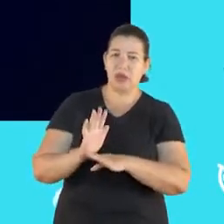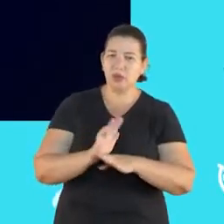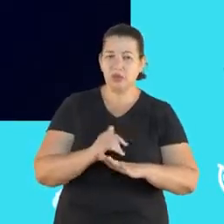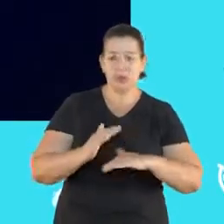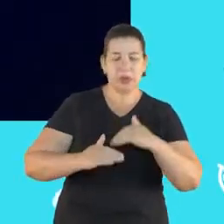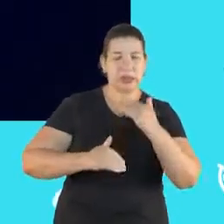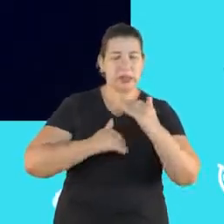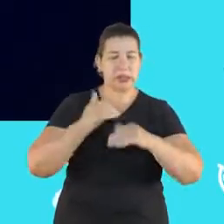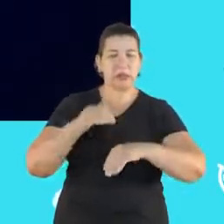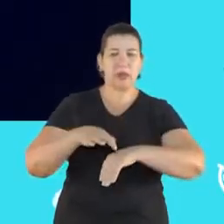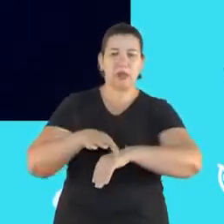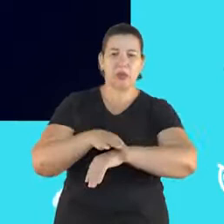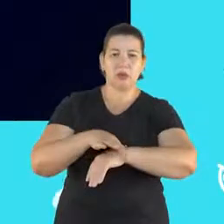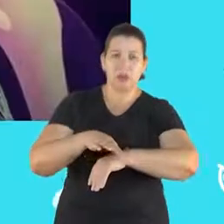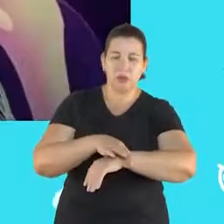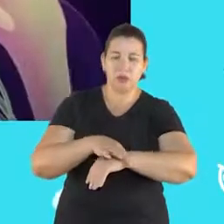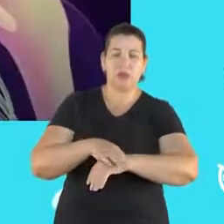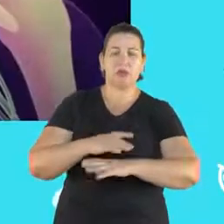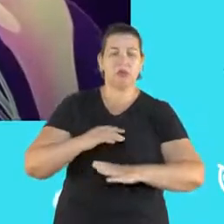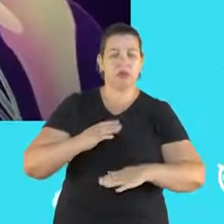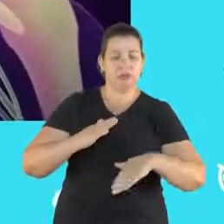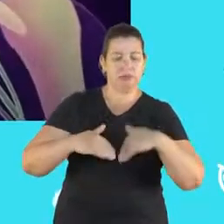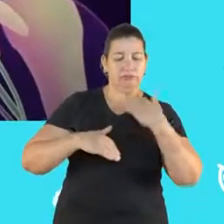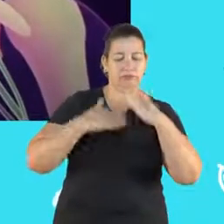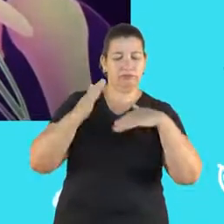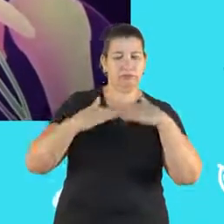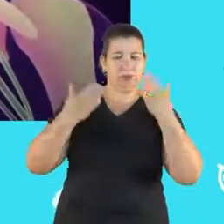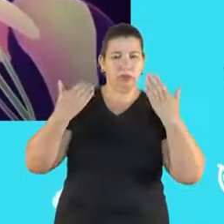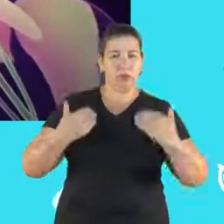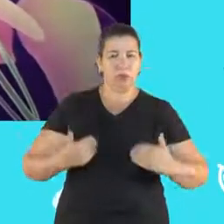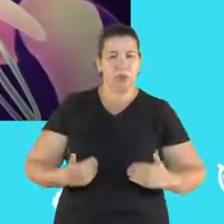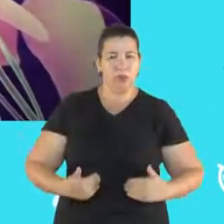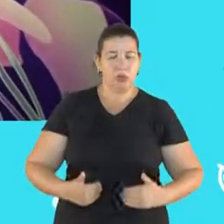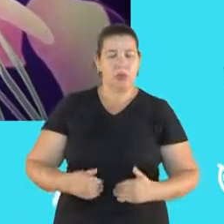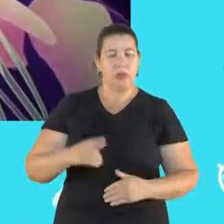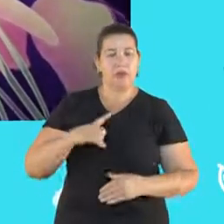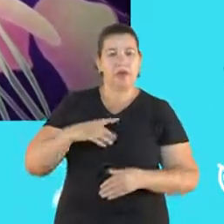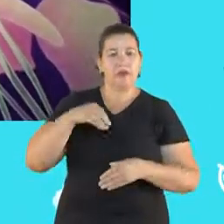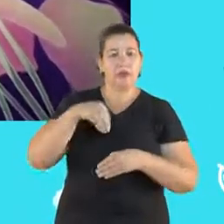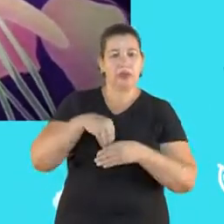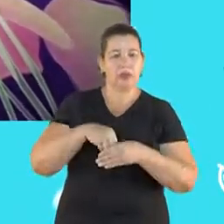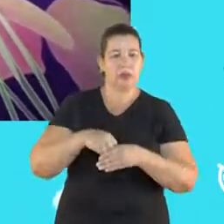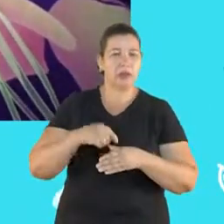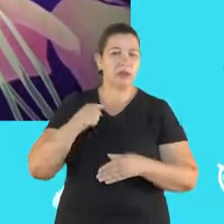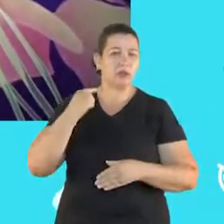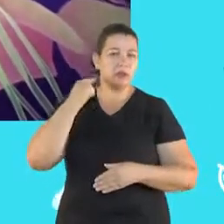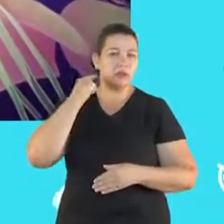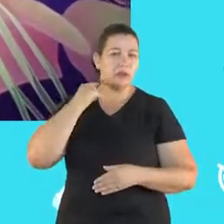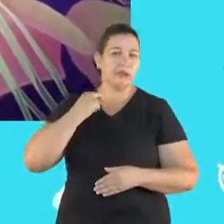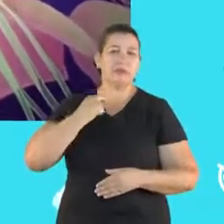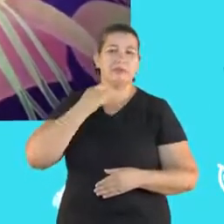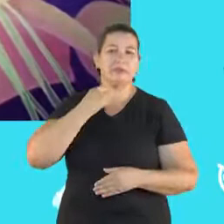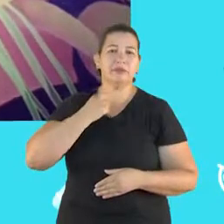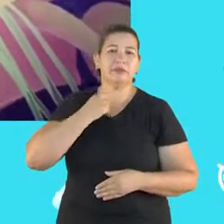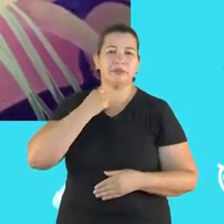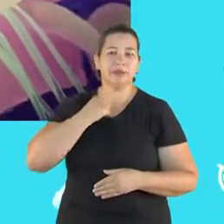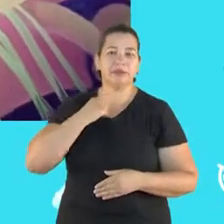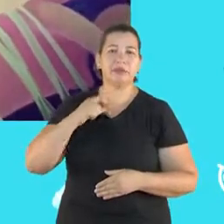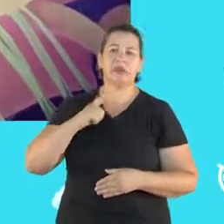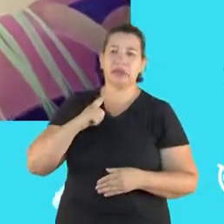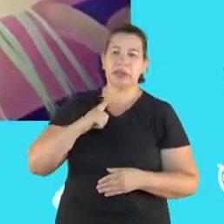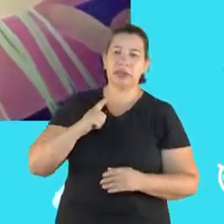dos ossos, músculos e o desenvolvimento físico. A tireoide é localizada no pescoço. Ela secreta hormônios que